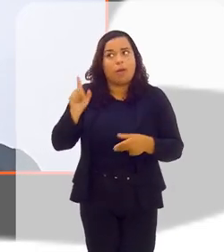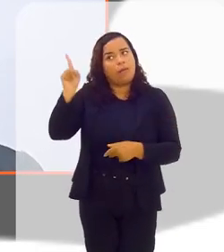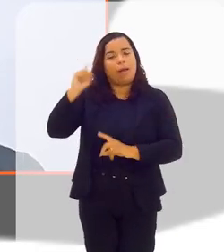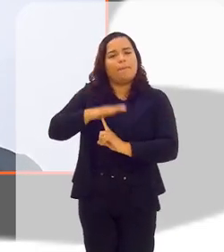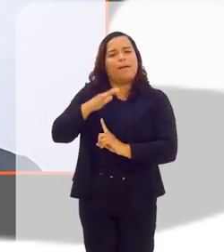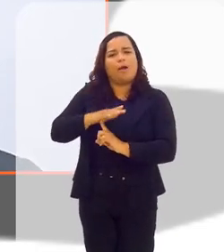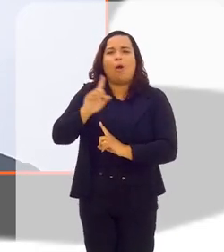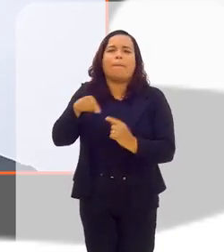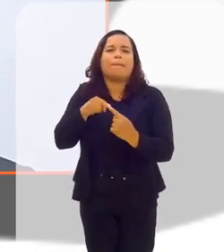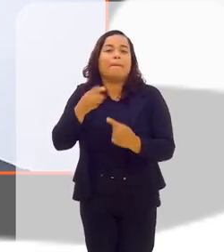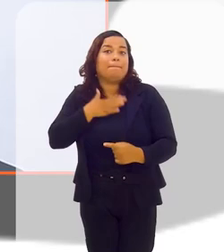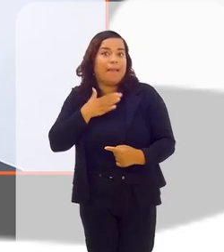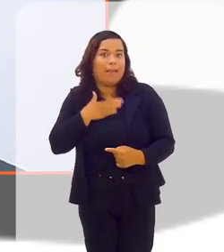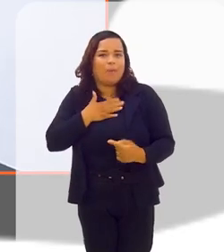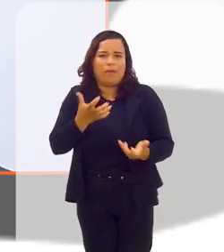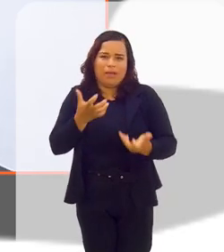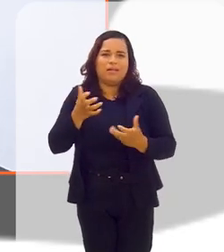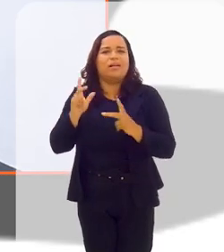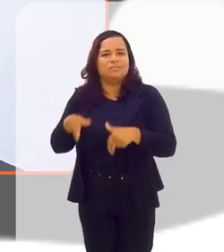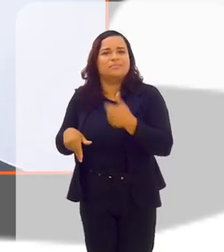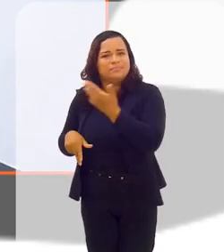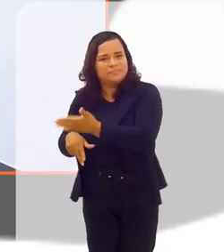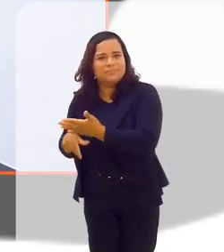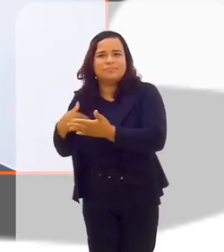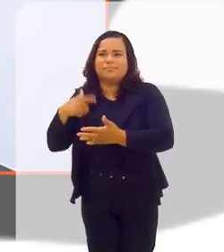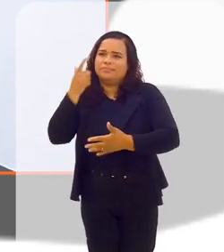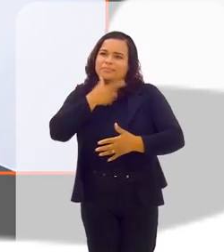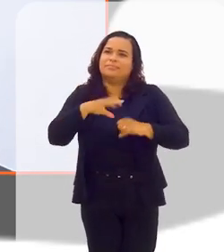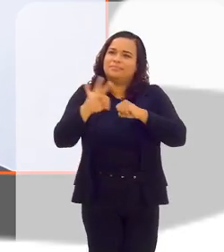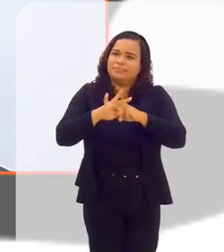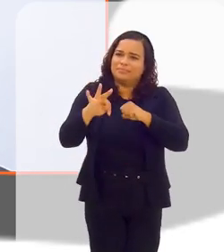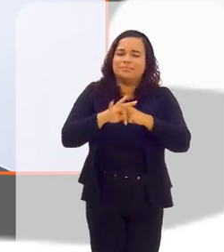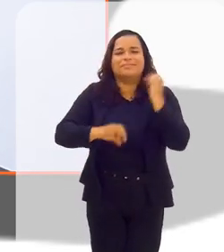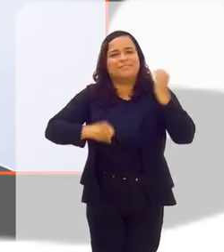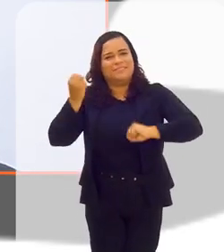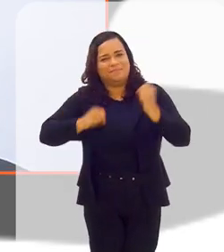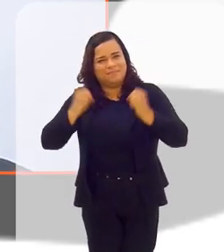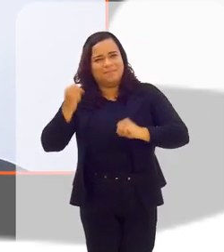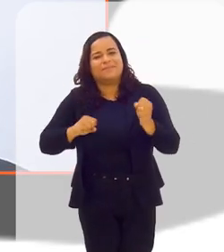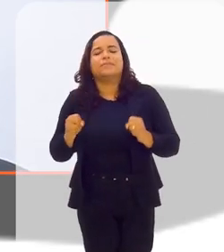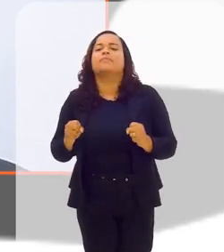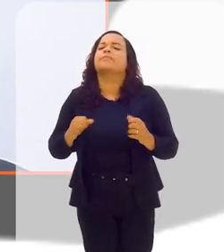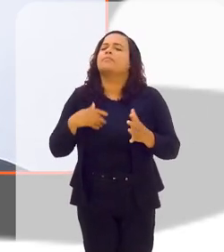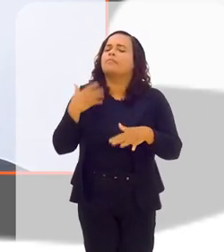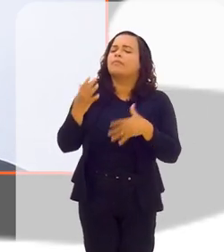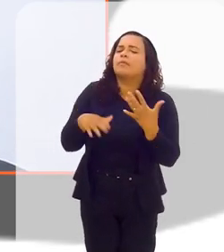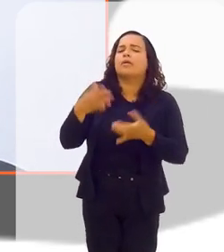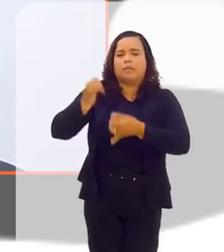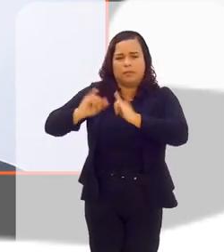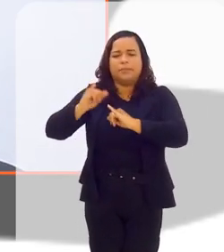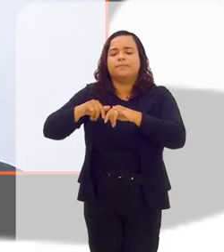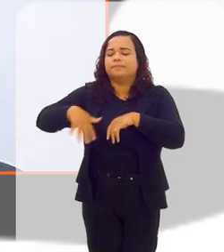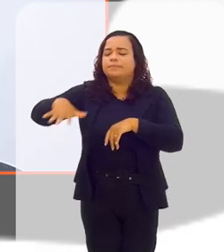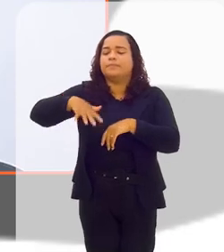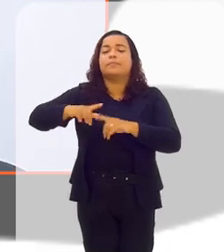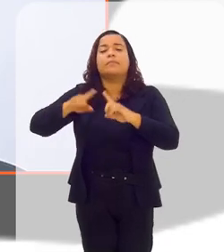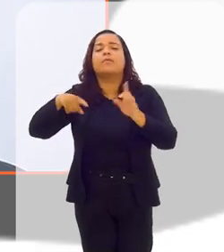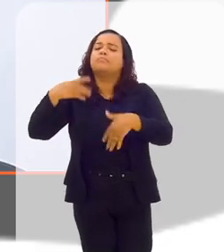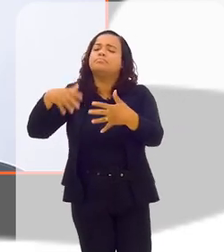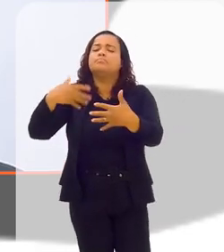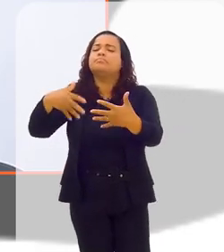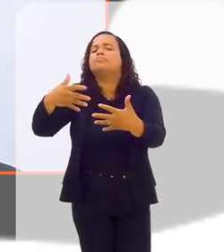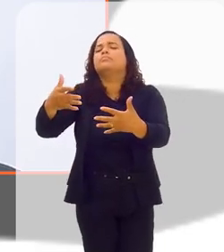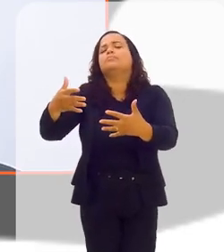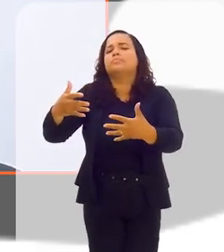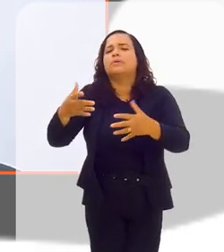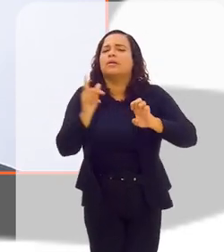a intenção quando eu me formei, quando eu me graduei em técnico em química industrial. E aí o tempo foi passando, eu acabei indo para o lado